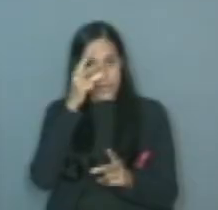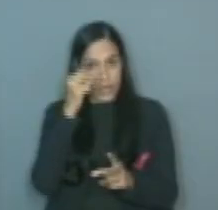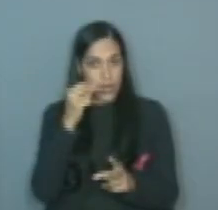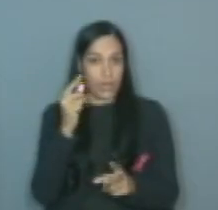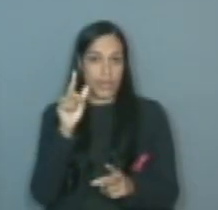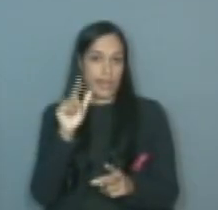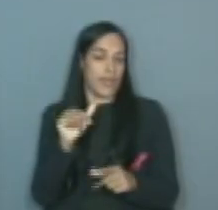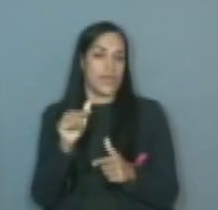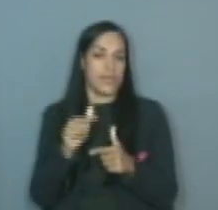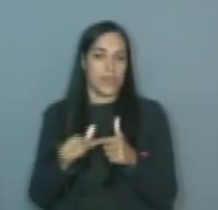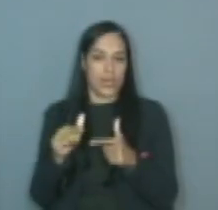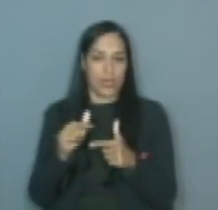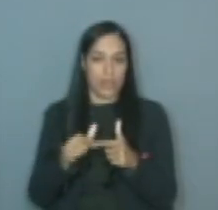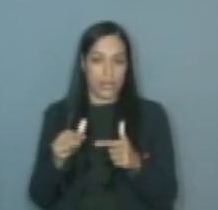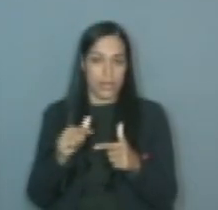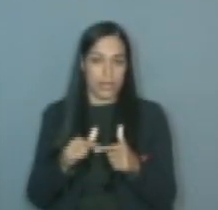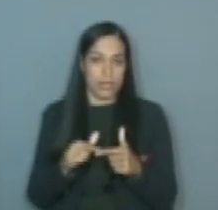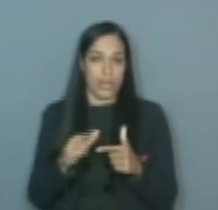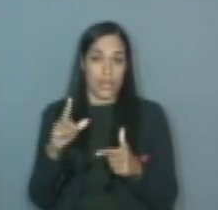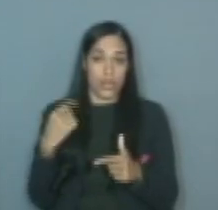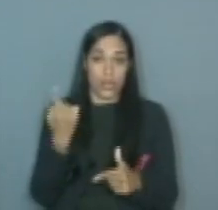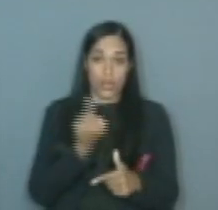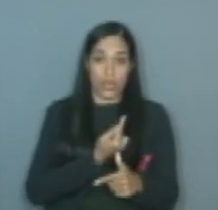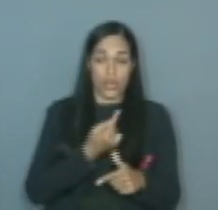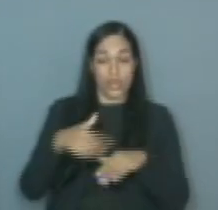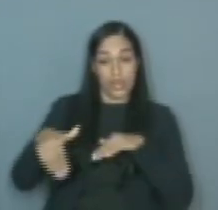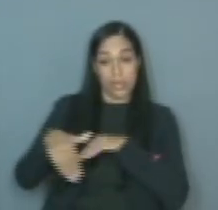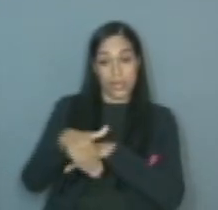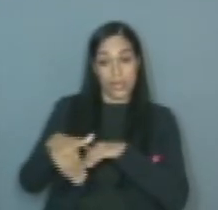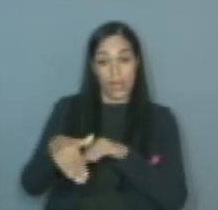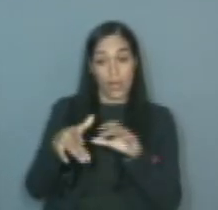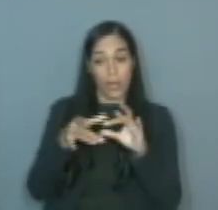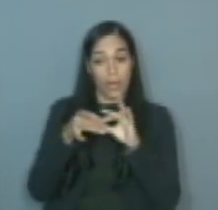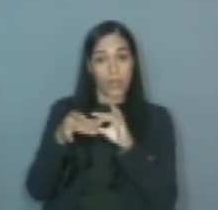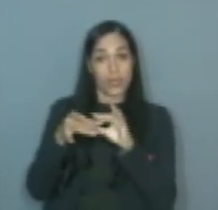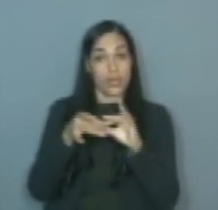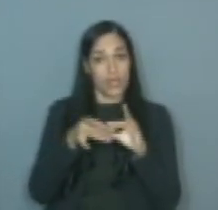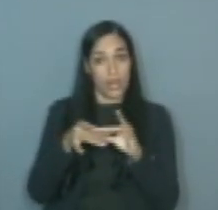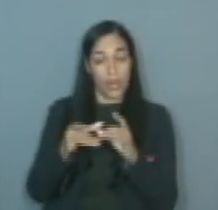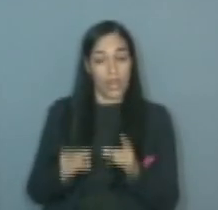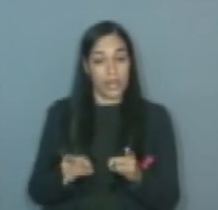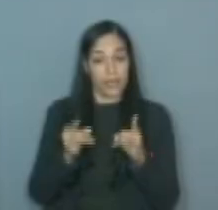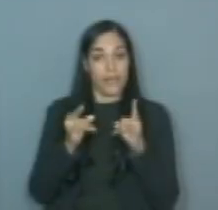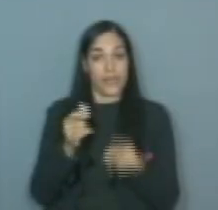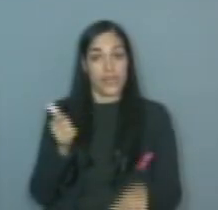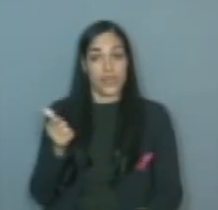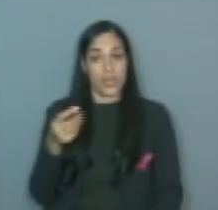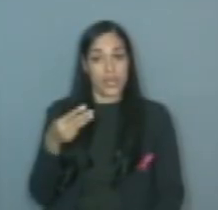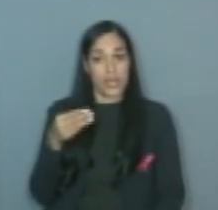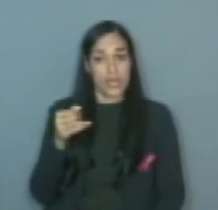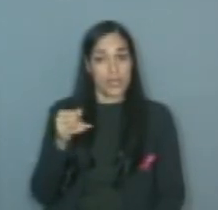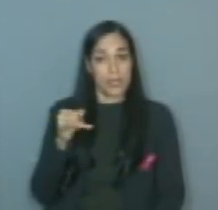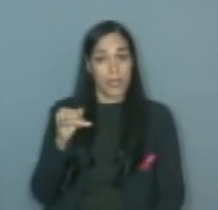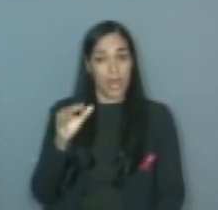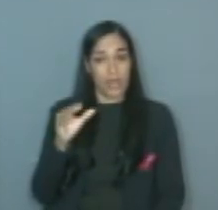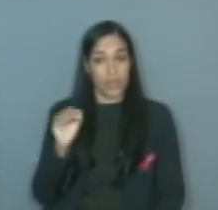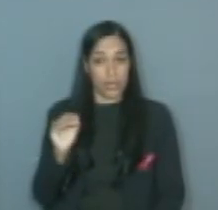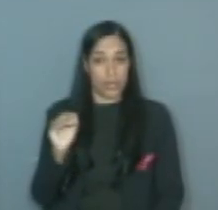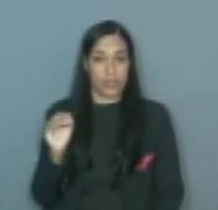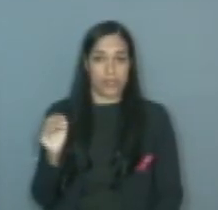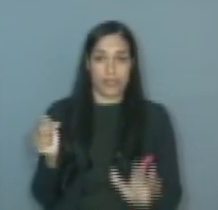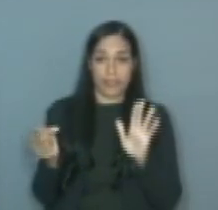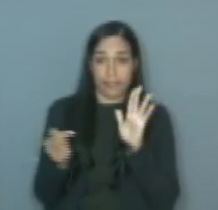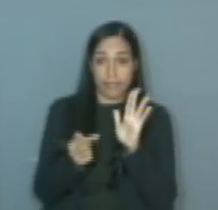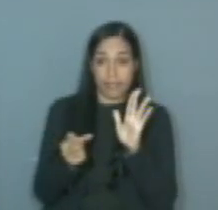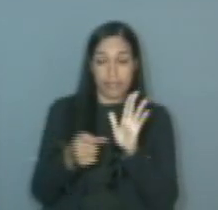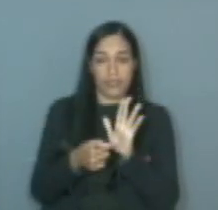a esse tipo de problema. Nós temos aqui na Rua da União o edifício 13 de Maio. Isso aqui, que